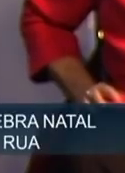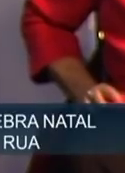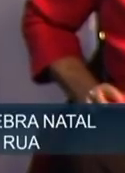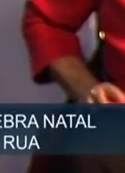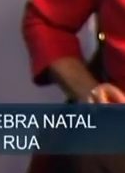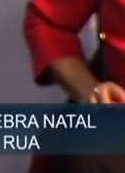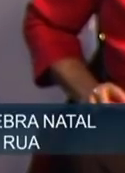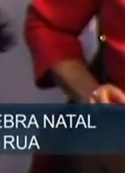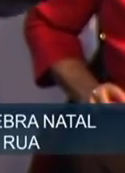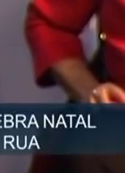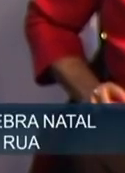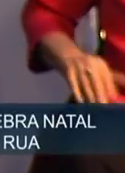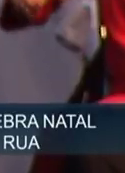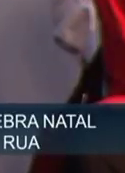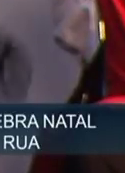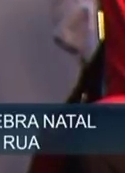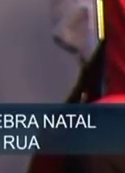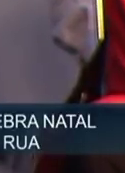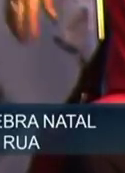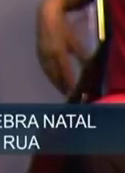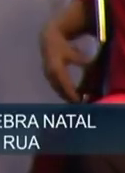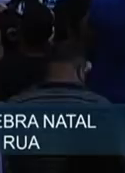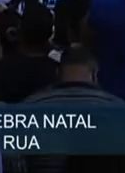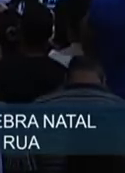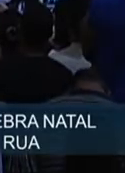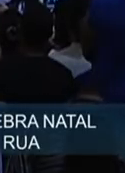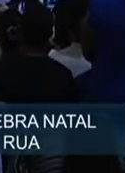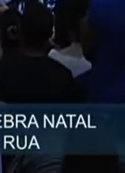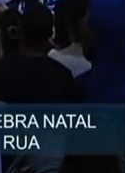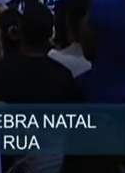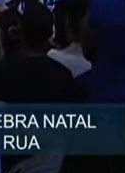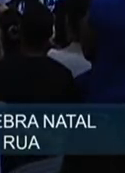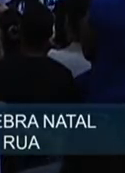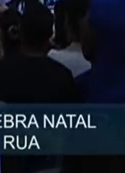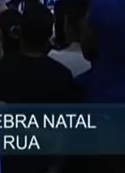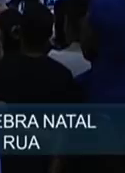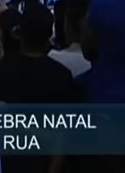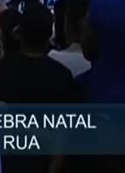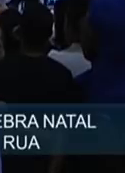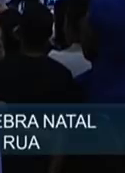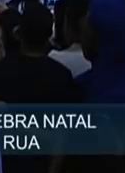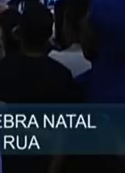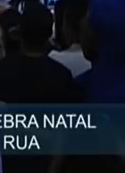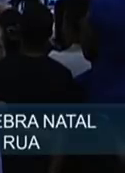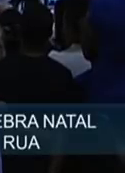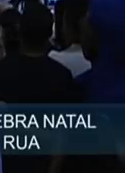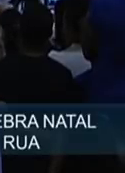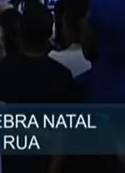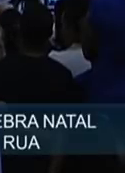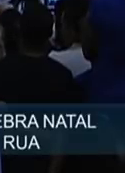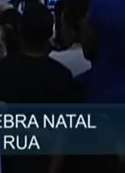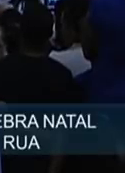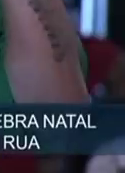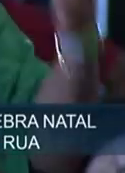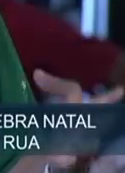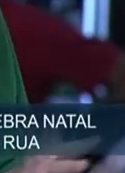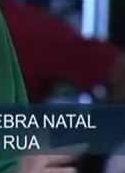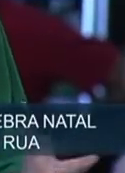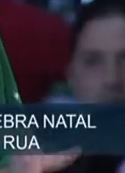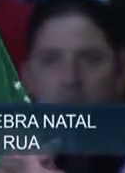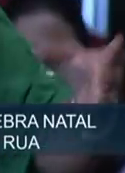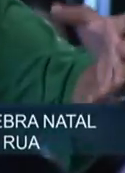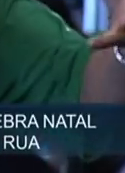Nós todos, os catadores e catadoras aqui presentes, nós queremos lembrar que deve ser um